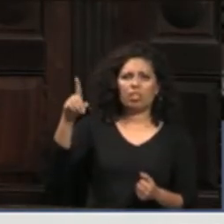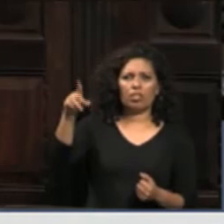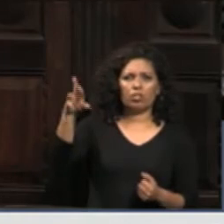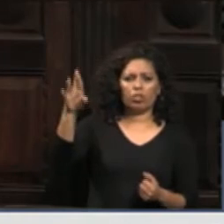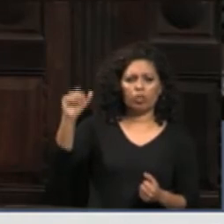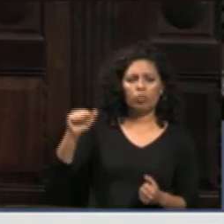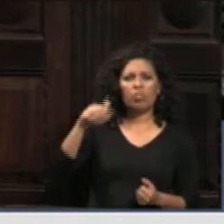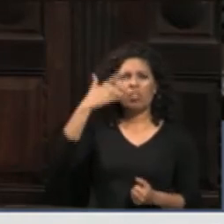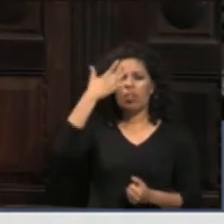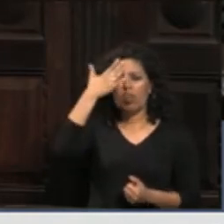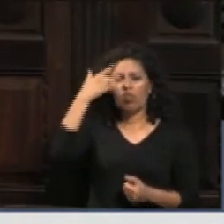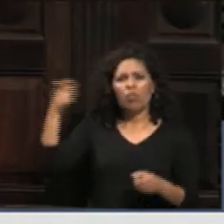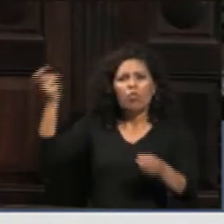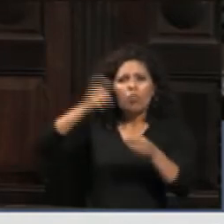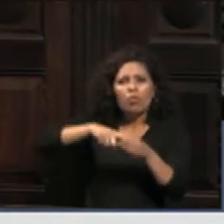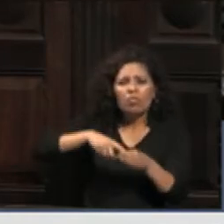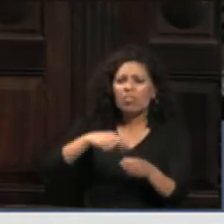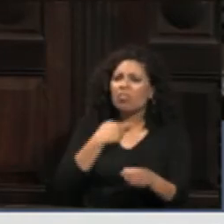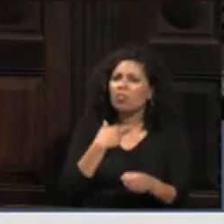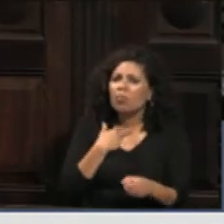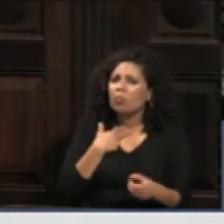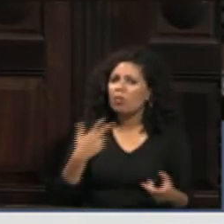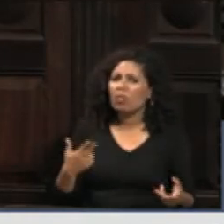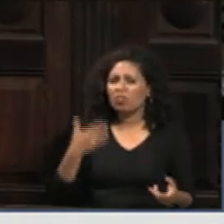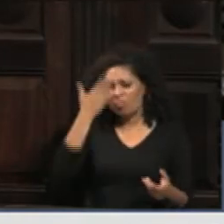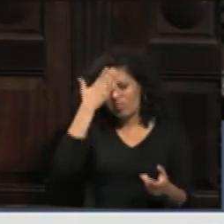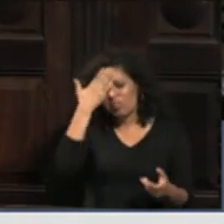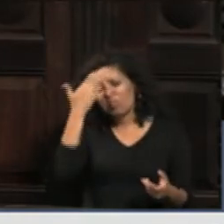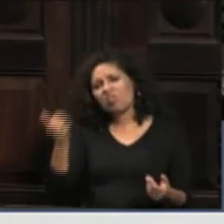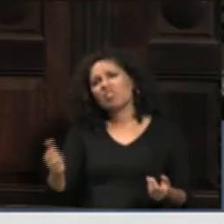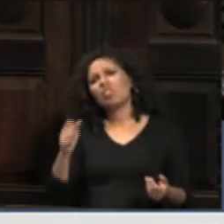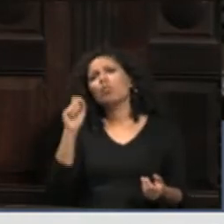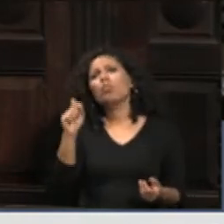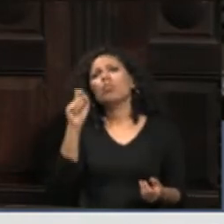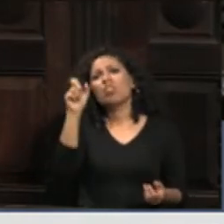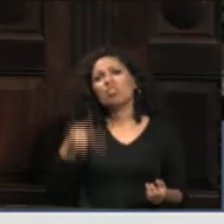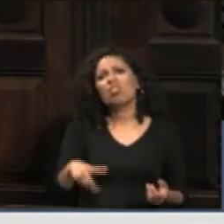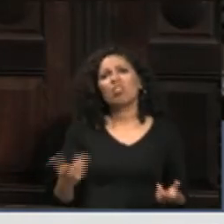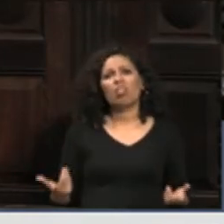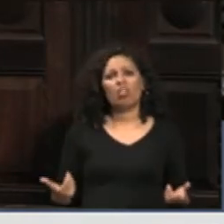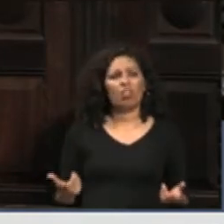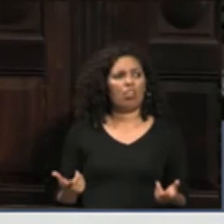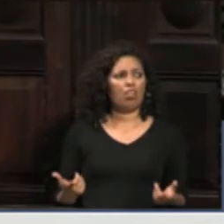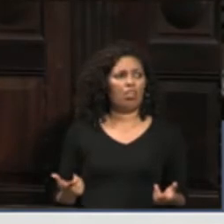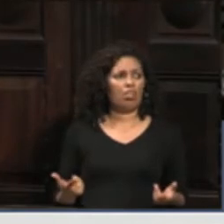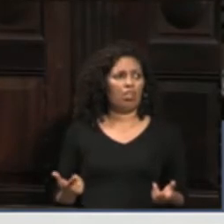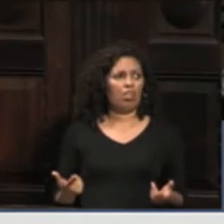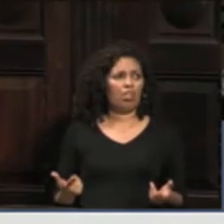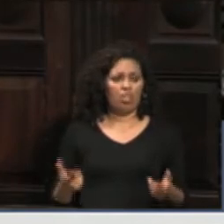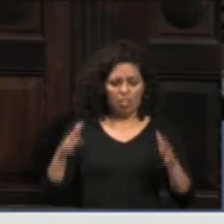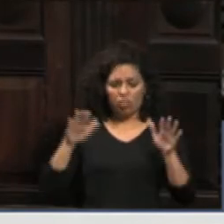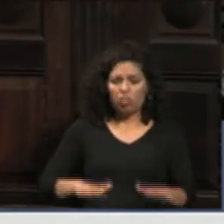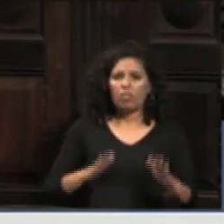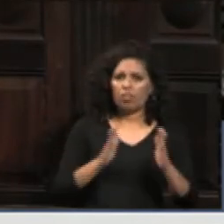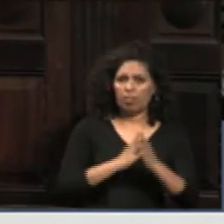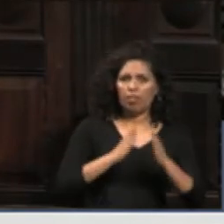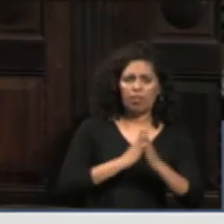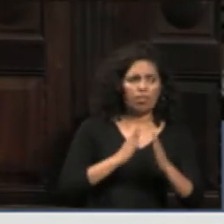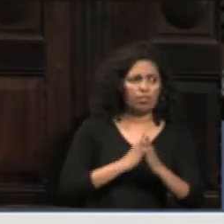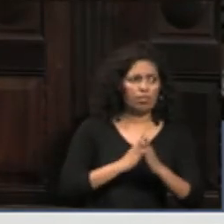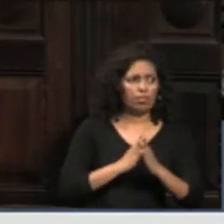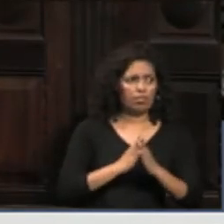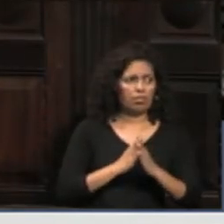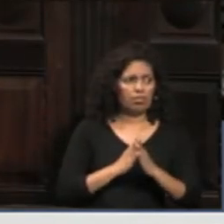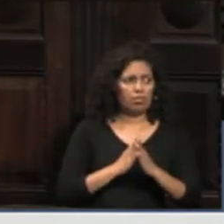Eu sei o que é estar dormindo no seu apartamento, com